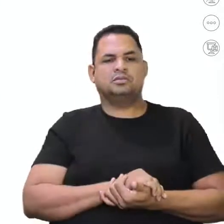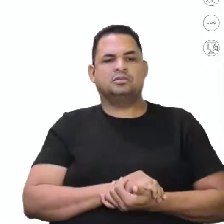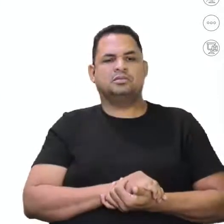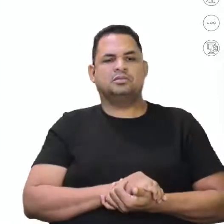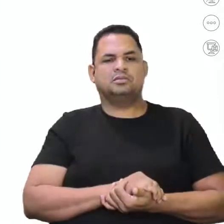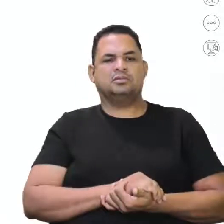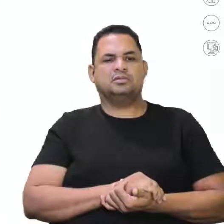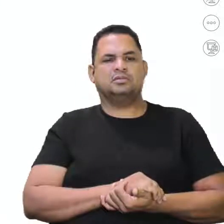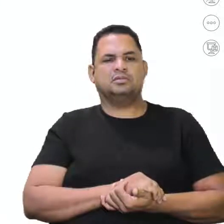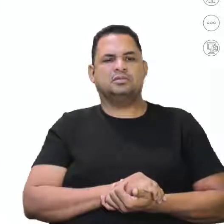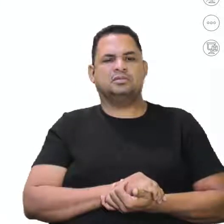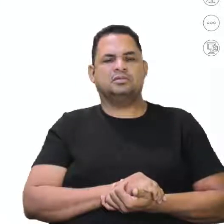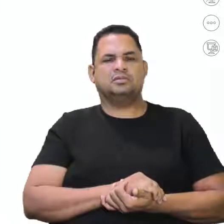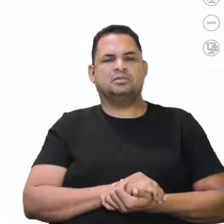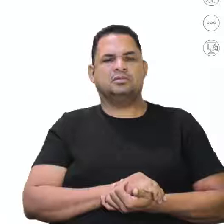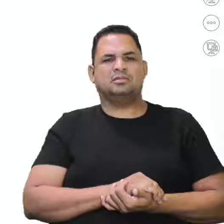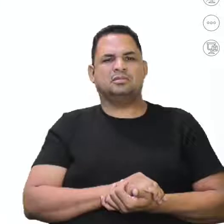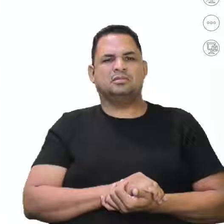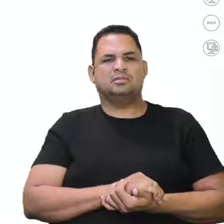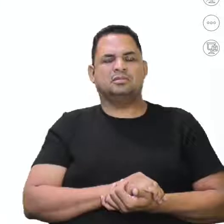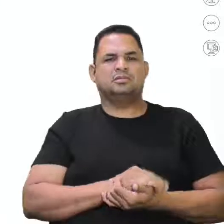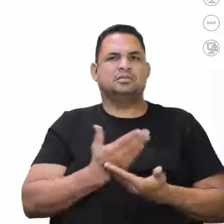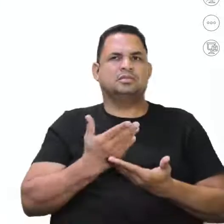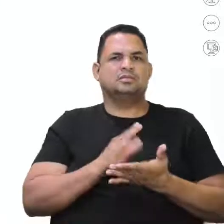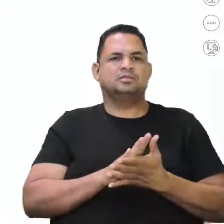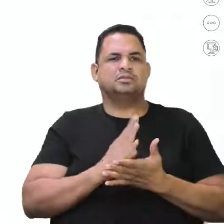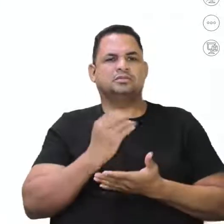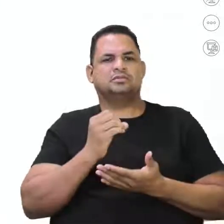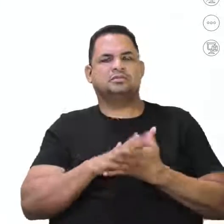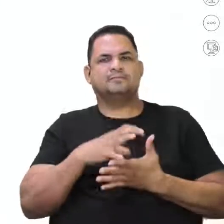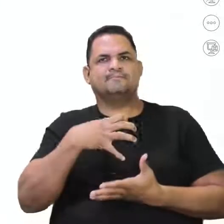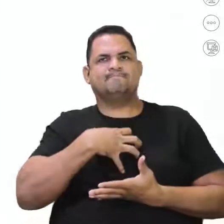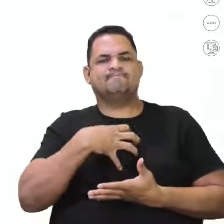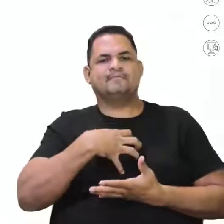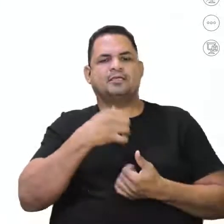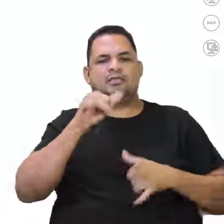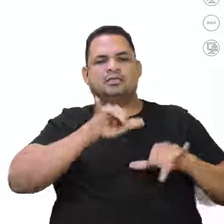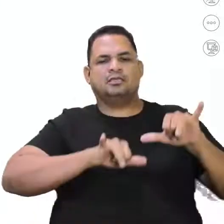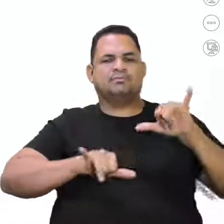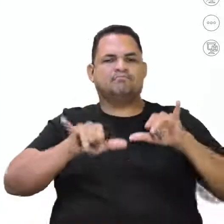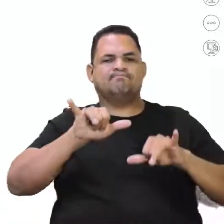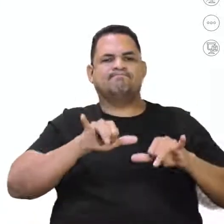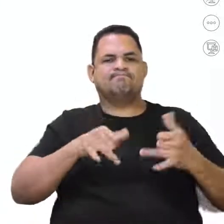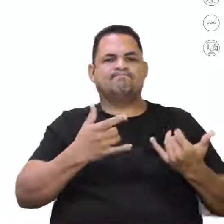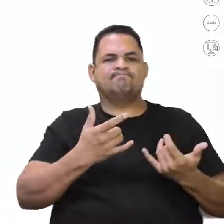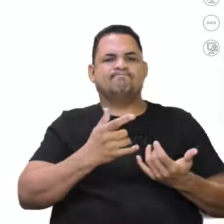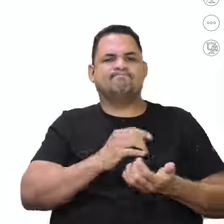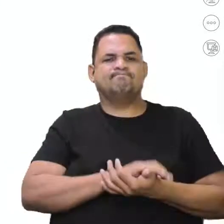realmente é química que dá a gente o sentimento de